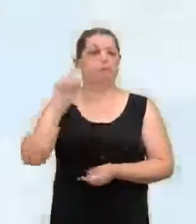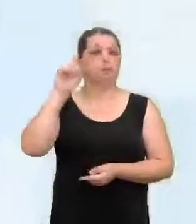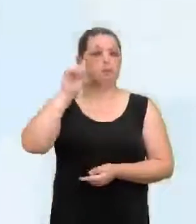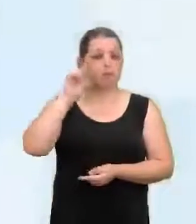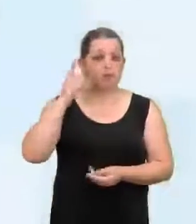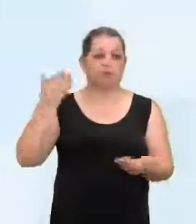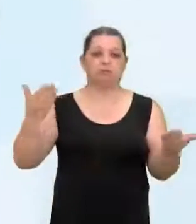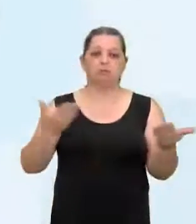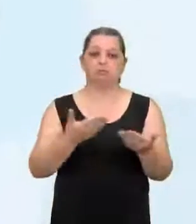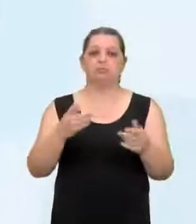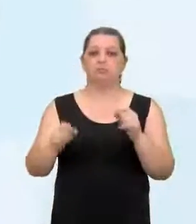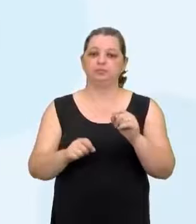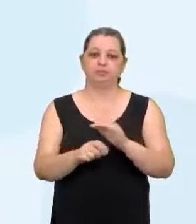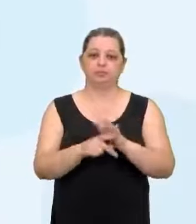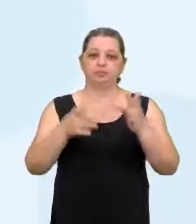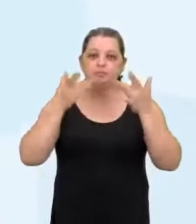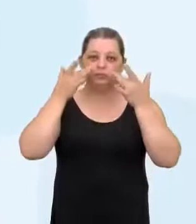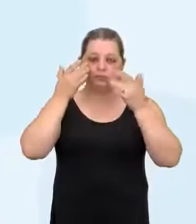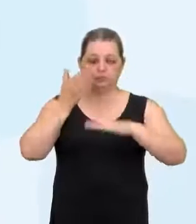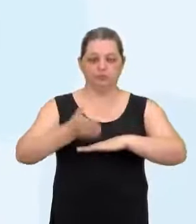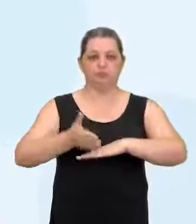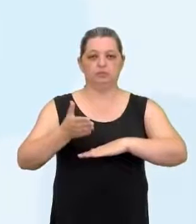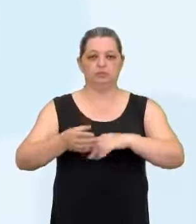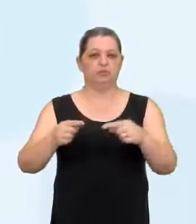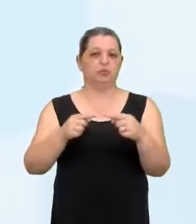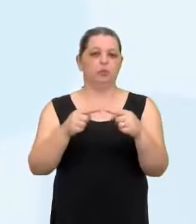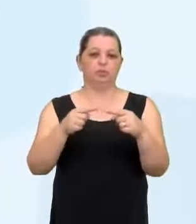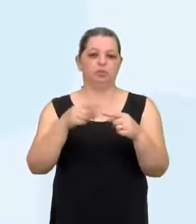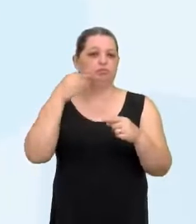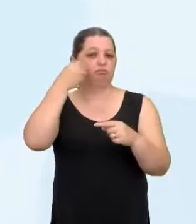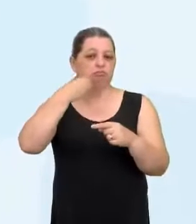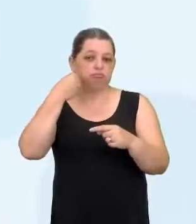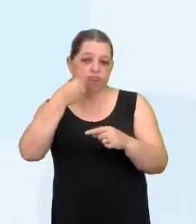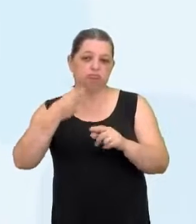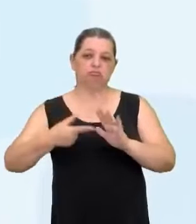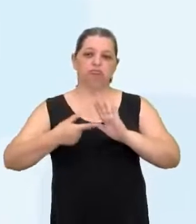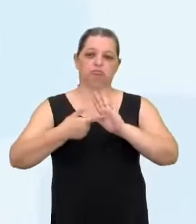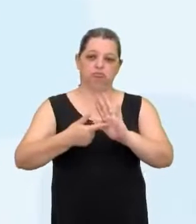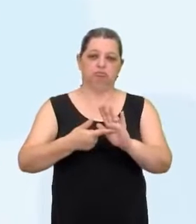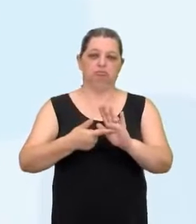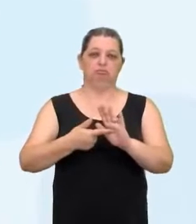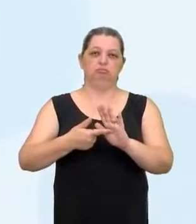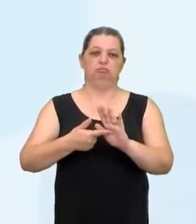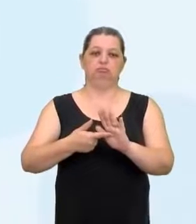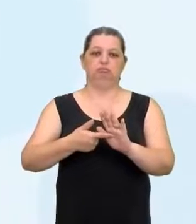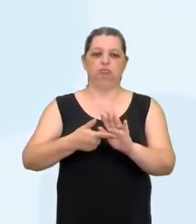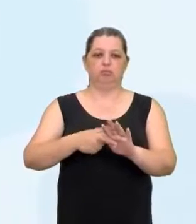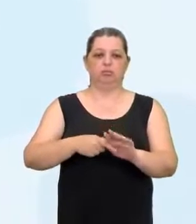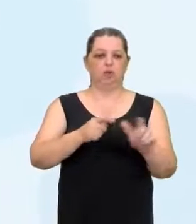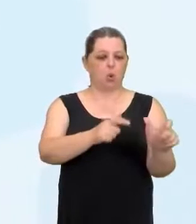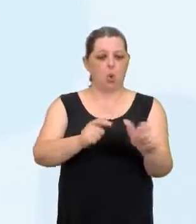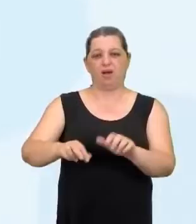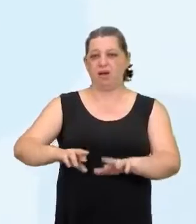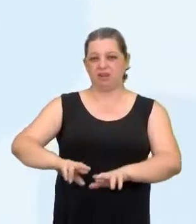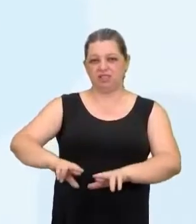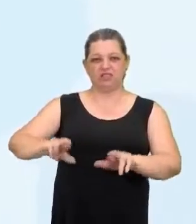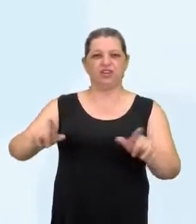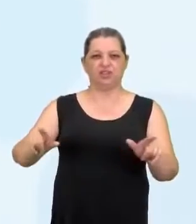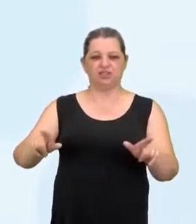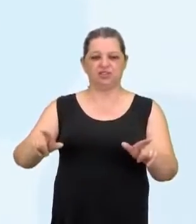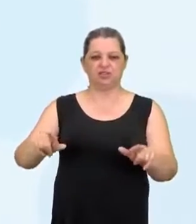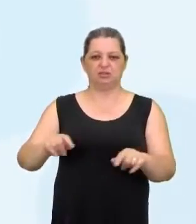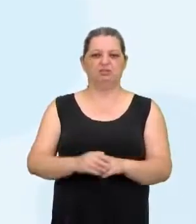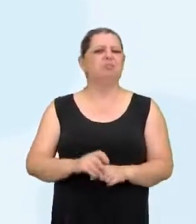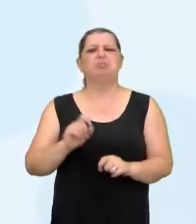o teatro contemporâneo se identifica com a experimentação de apresentações em espaços não convencionais. Professor,